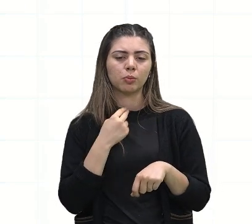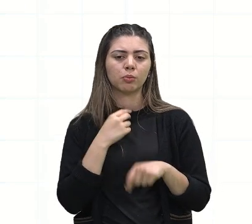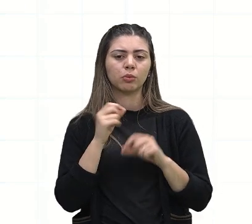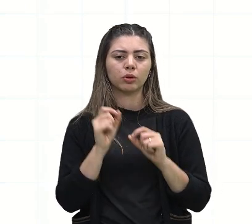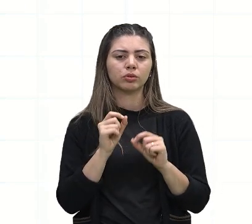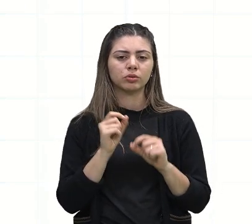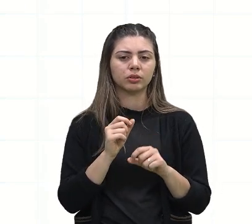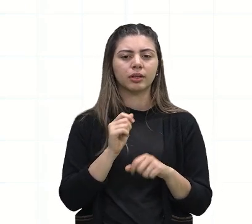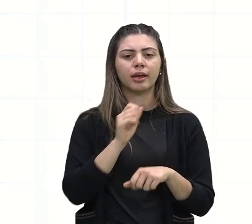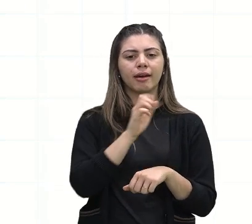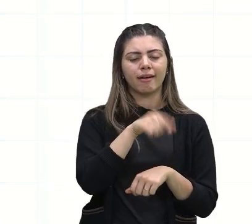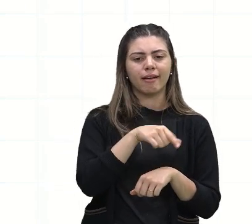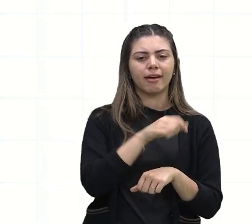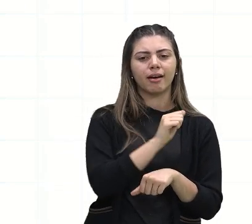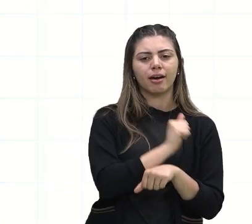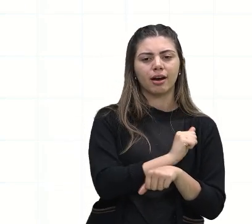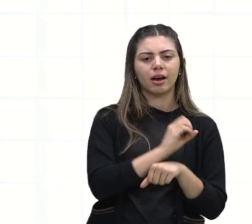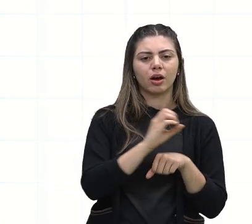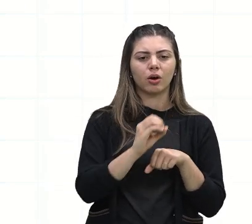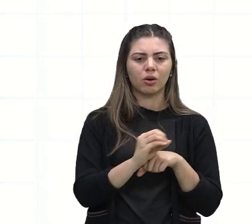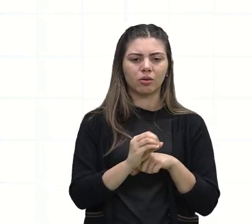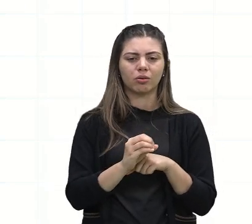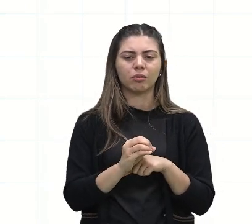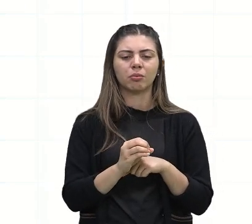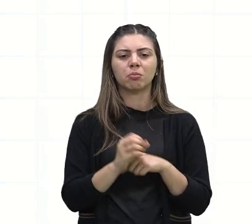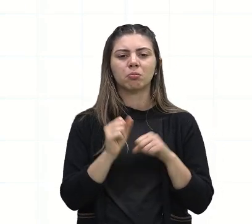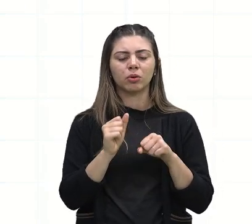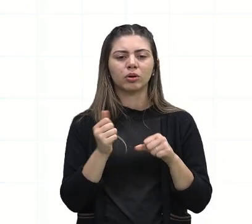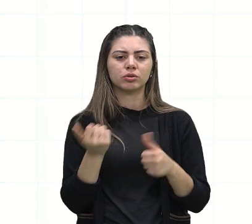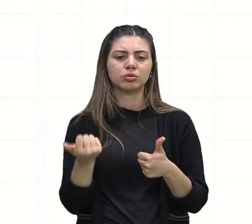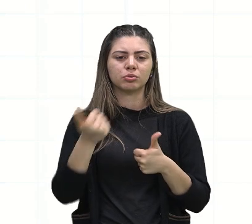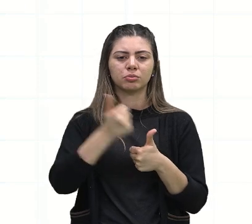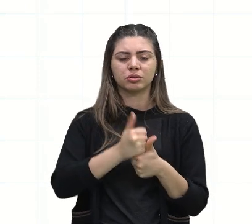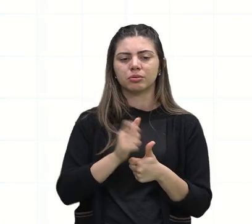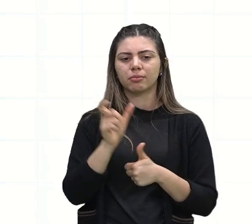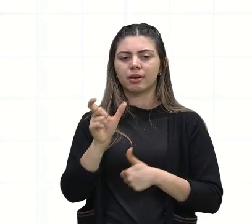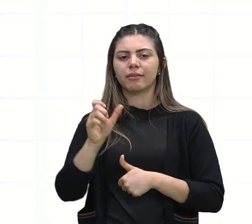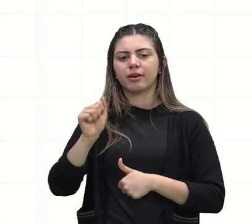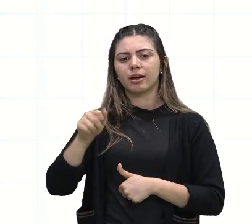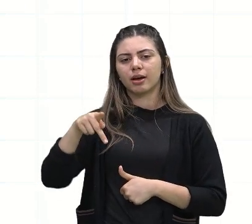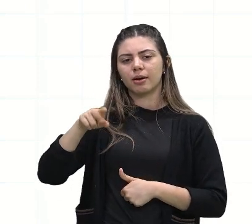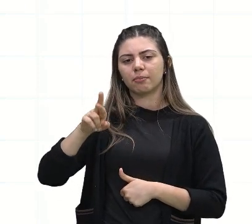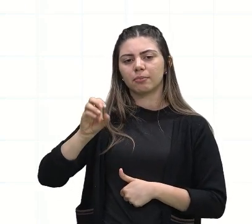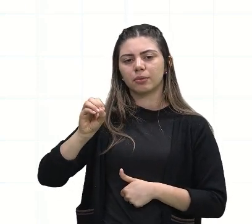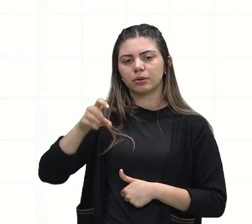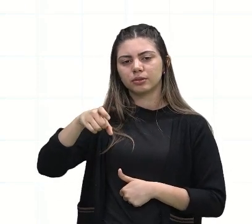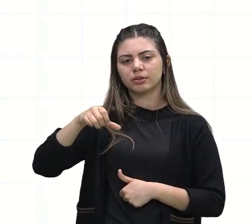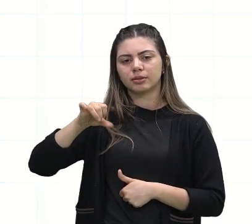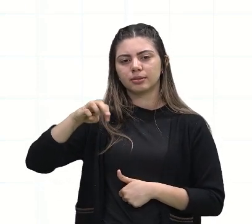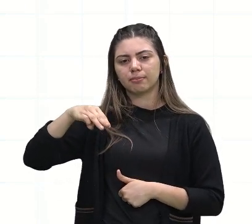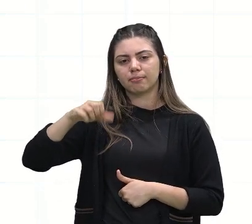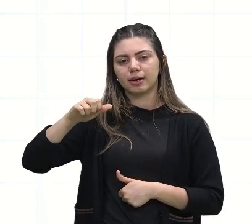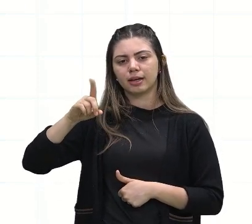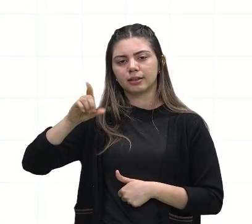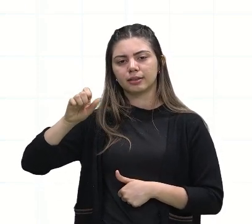você pode substituir os artigos por aproximadamente. Então, aqui, mais uma vez, a questão do sentido,